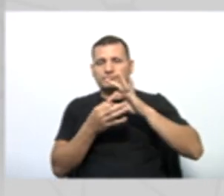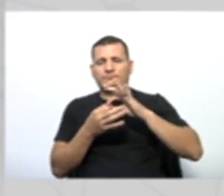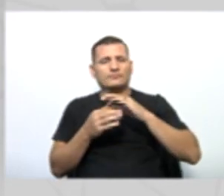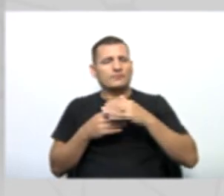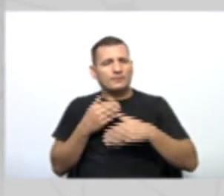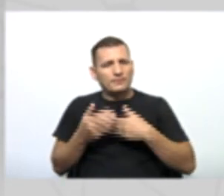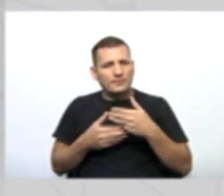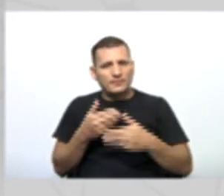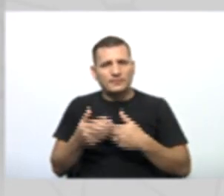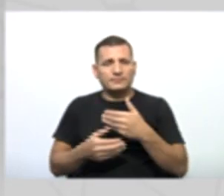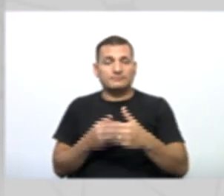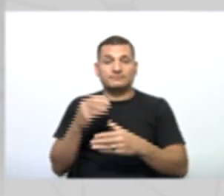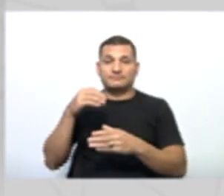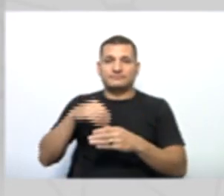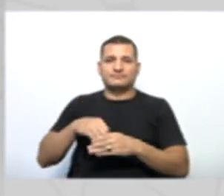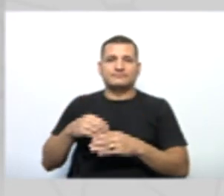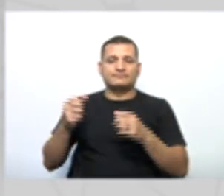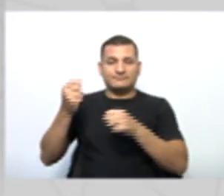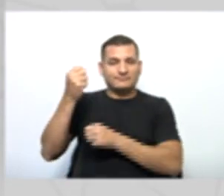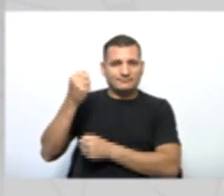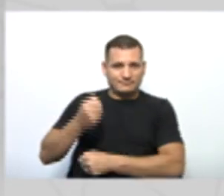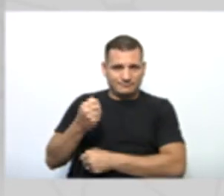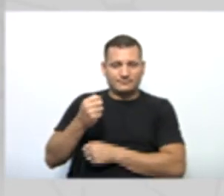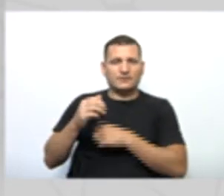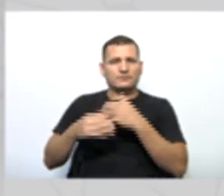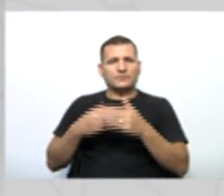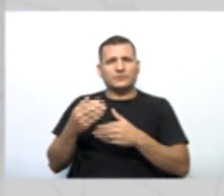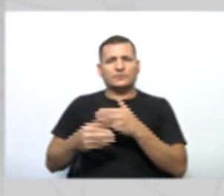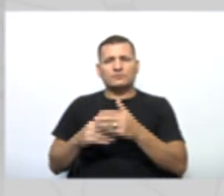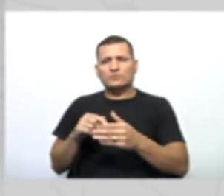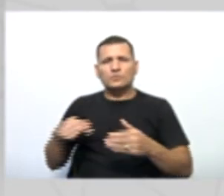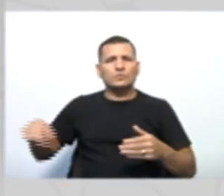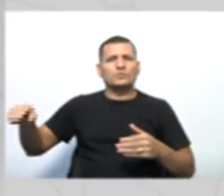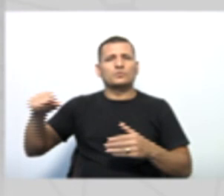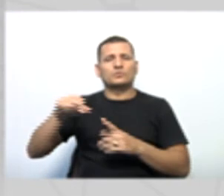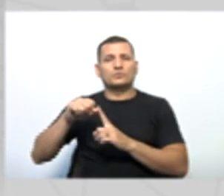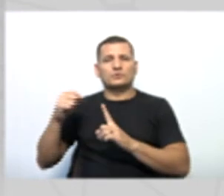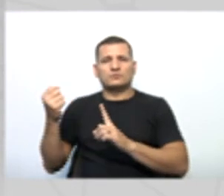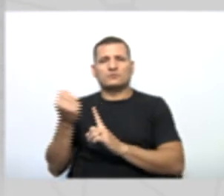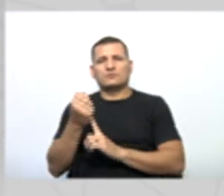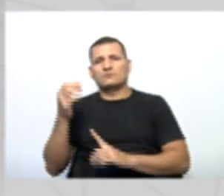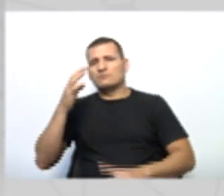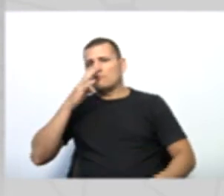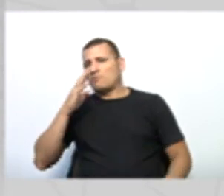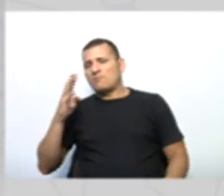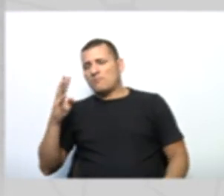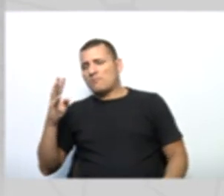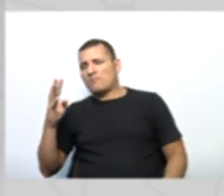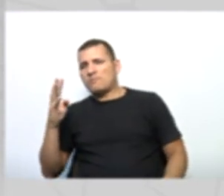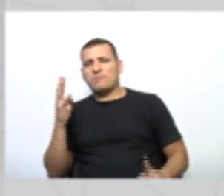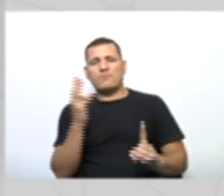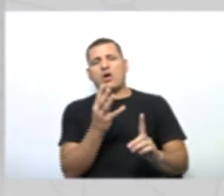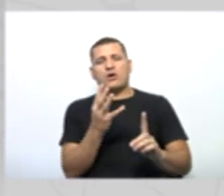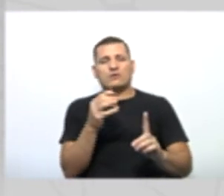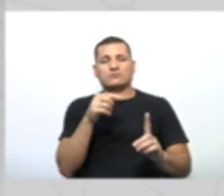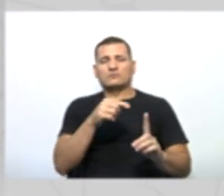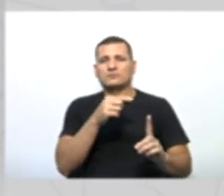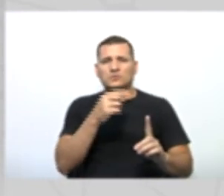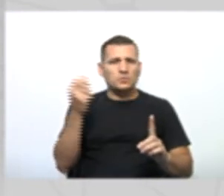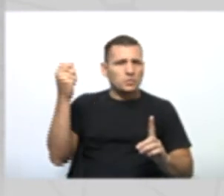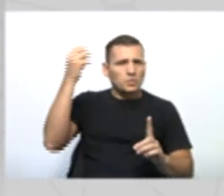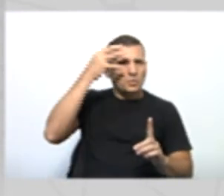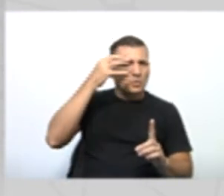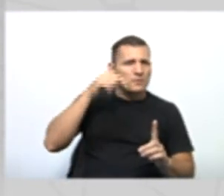esse processo dentro de Atenas, ele foi acusado pela sociedade de corromper a juventude e